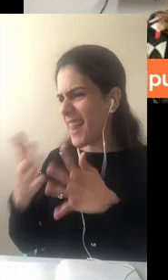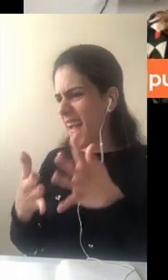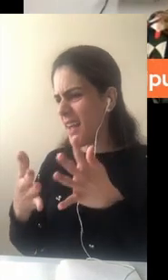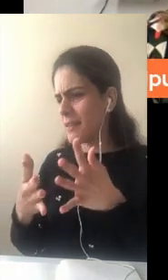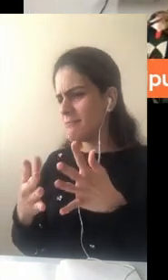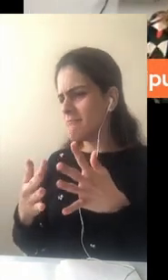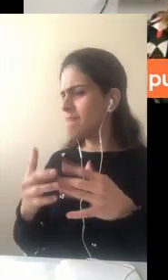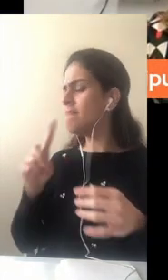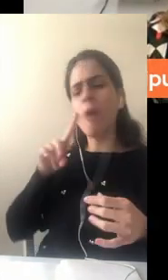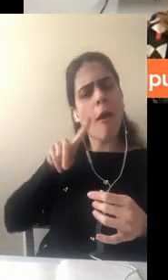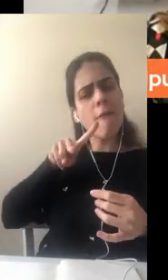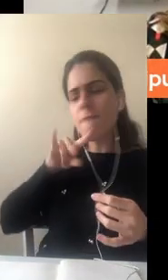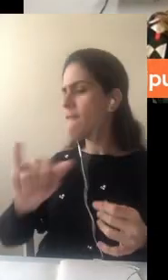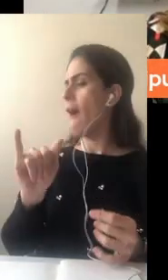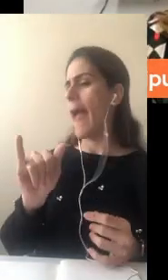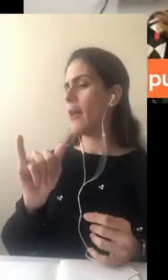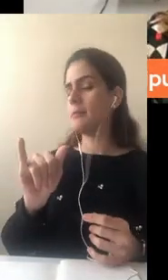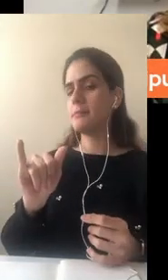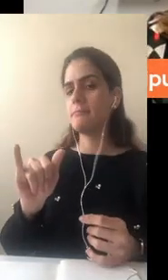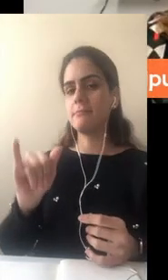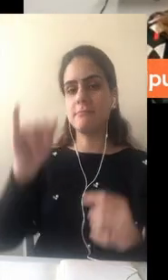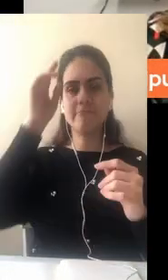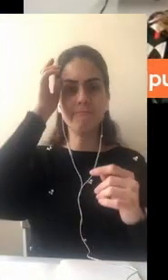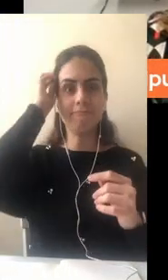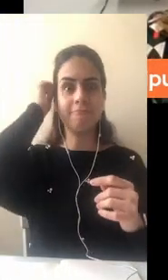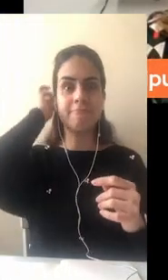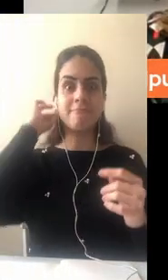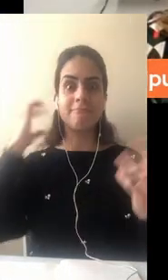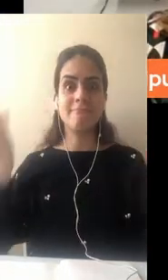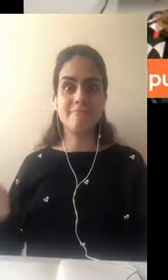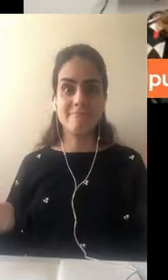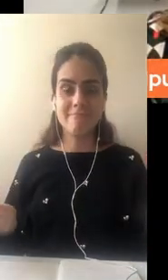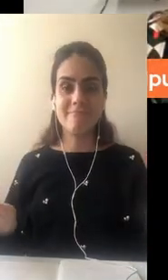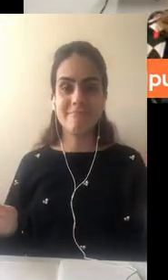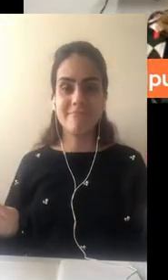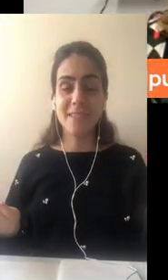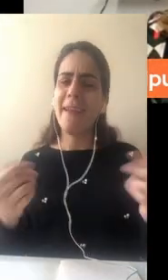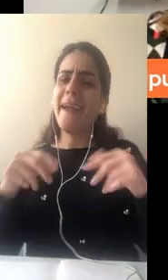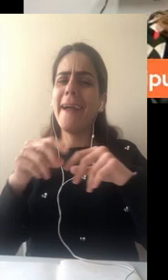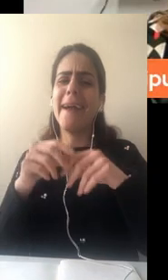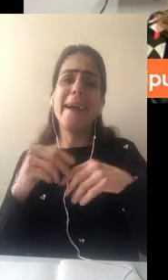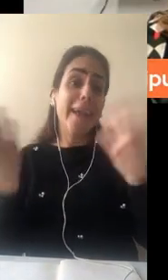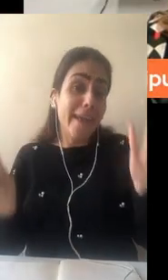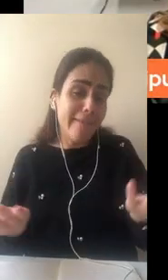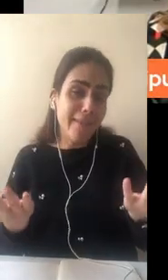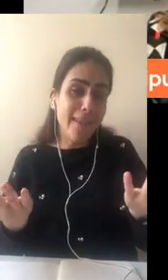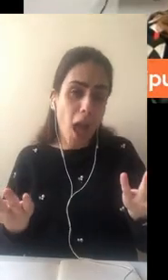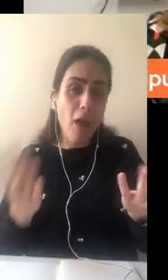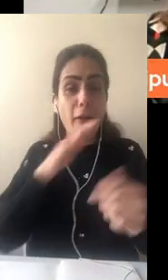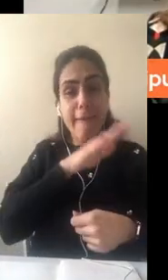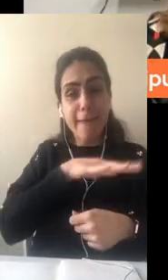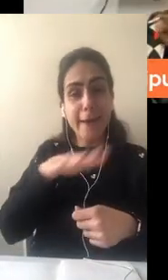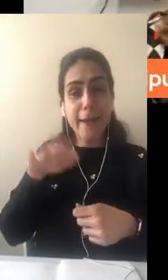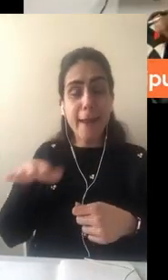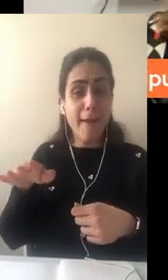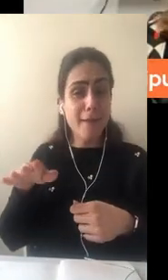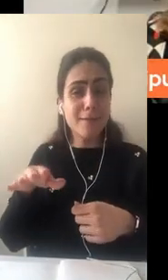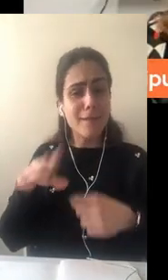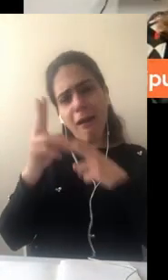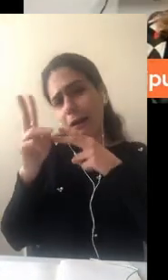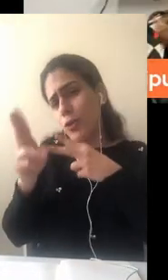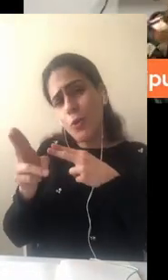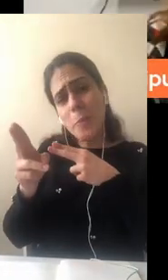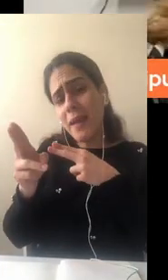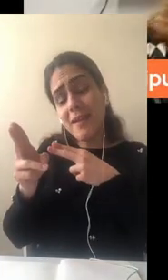acorde, só não vá, porque vai ter aquele filho que tem um perfil posicionado, mãe, não quero mesmo,